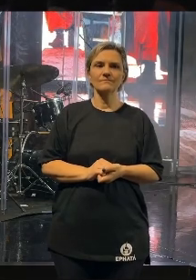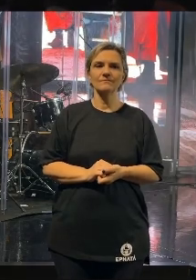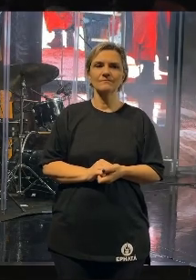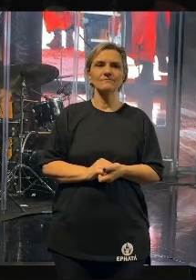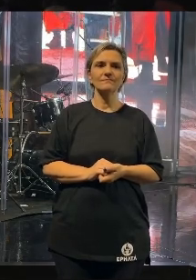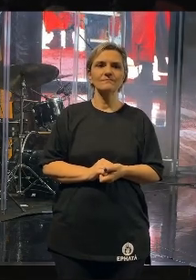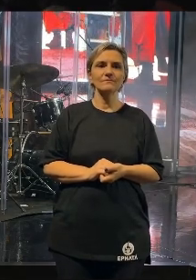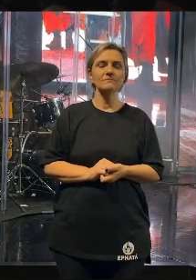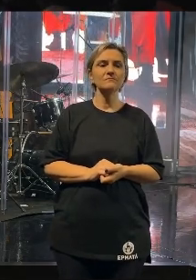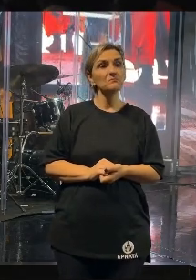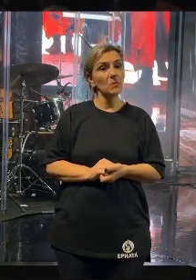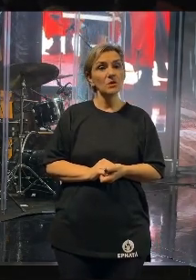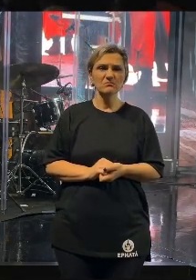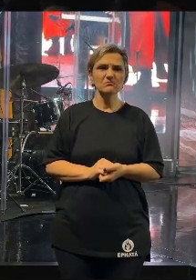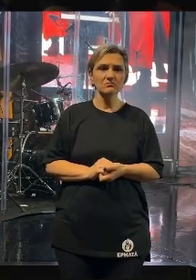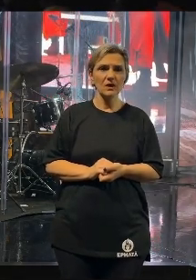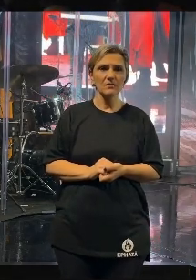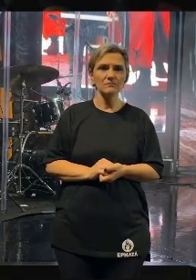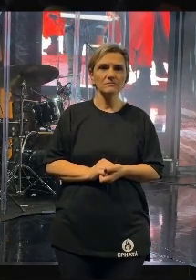Pastor,